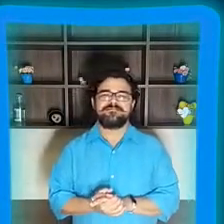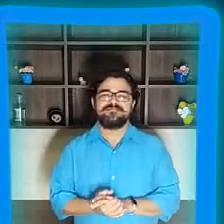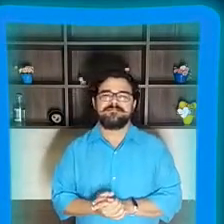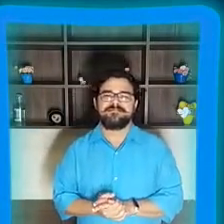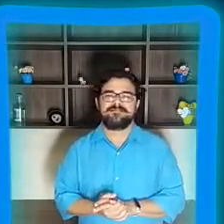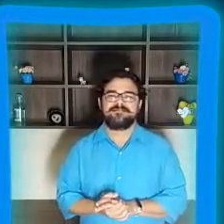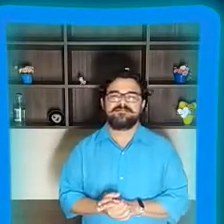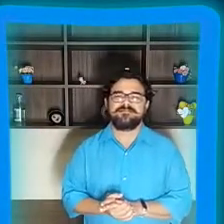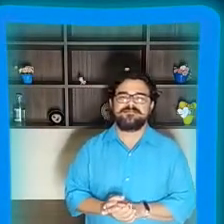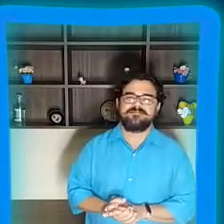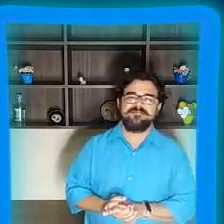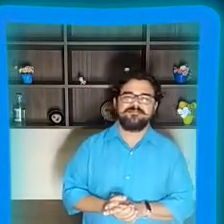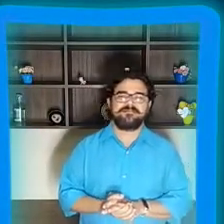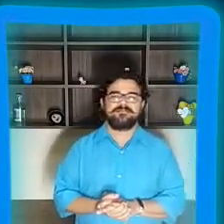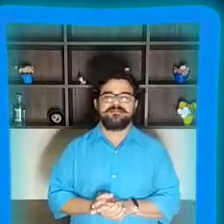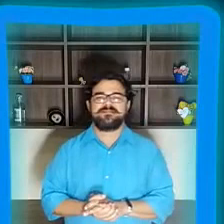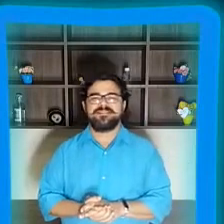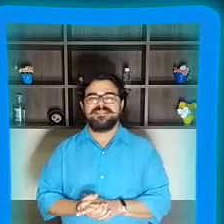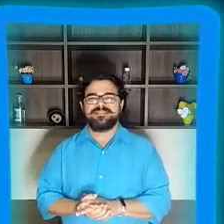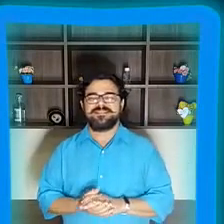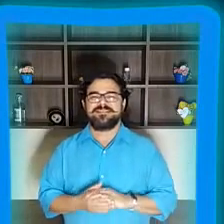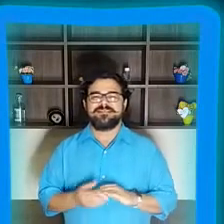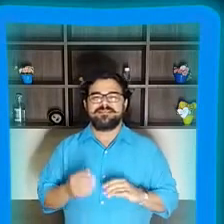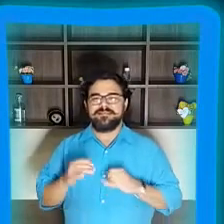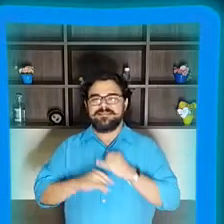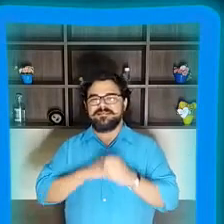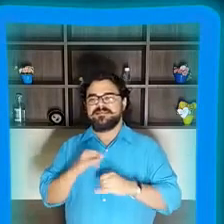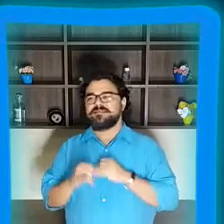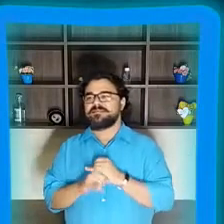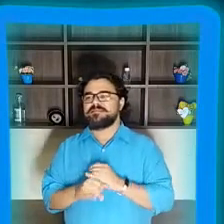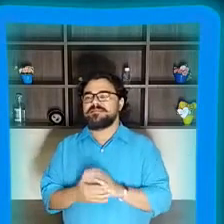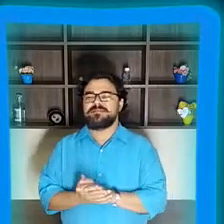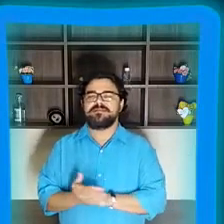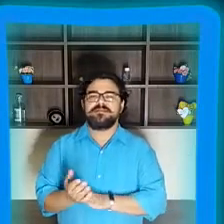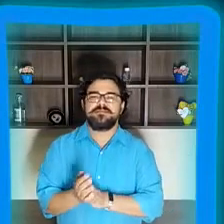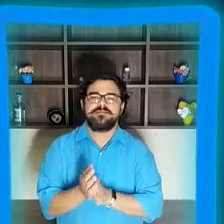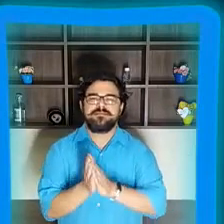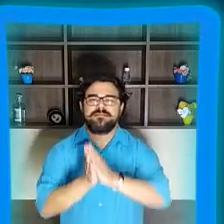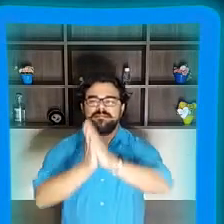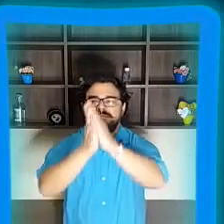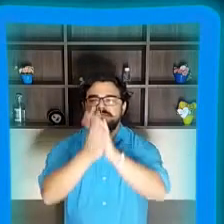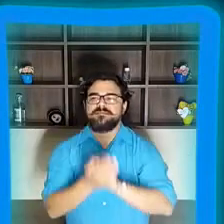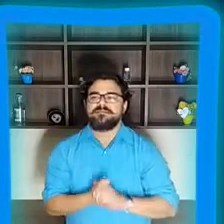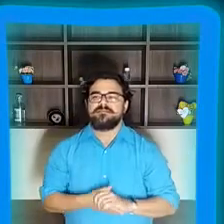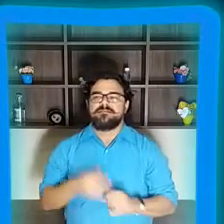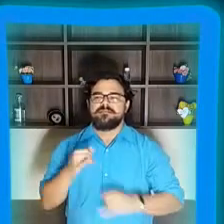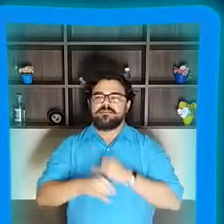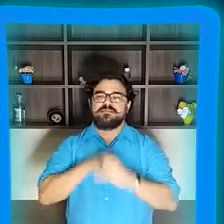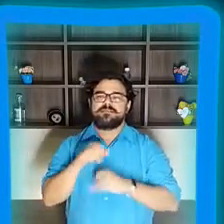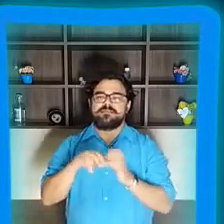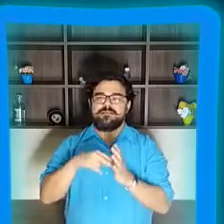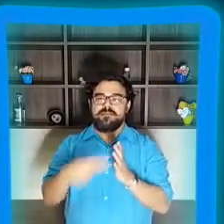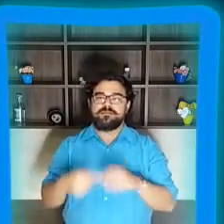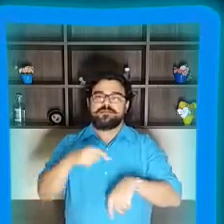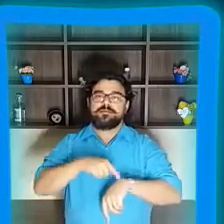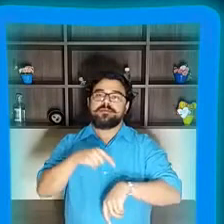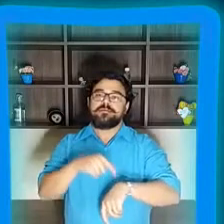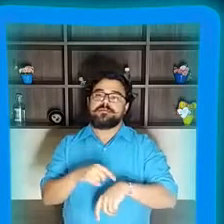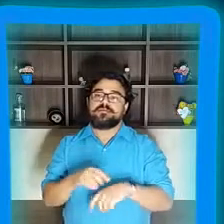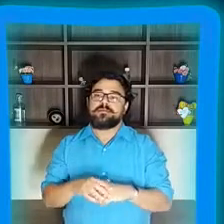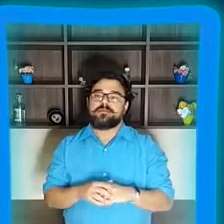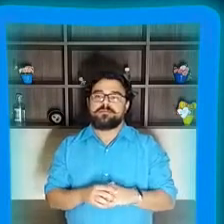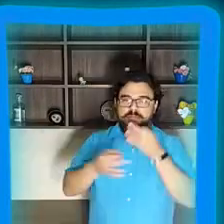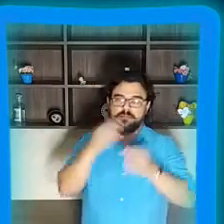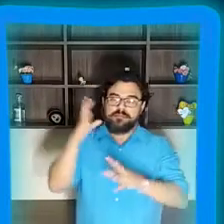Carla. Gente, a minha internet caiu na hora que eu ia ler os comentários. Então, faz um resumão da semana